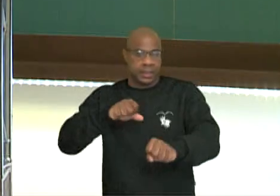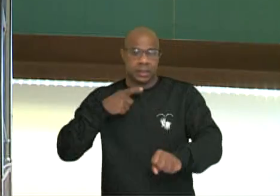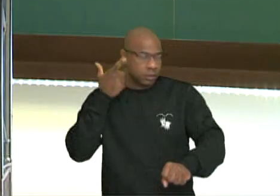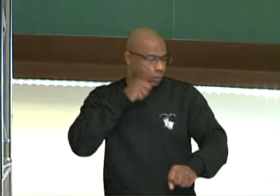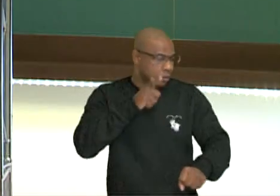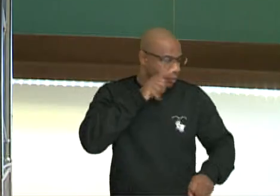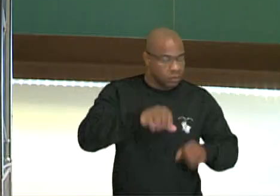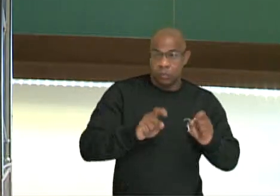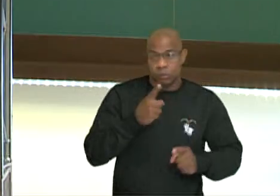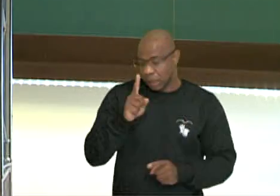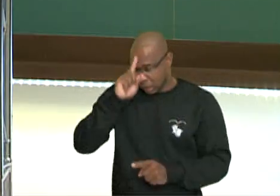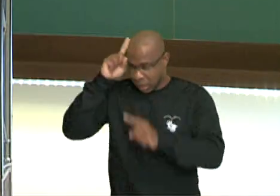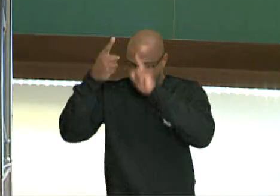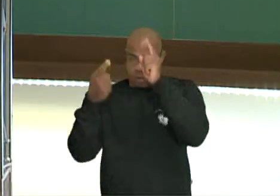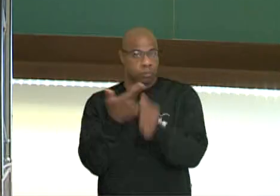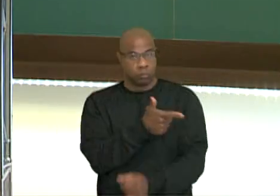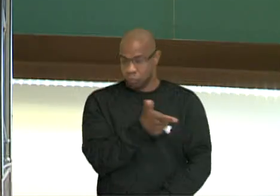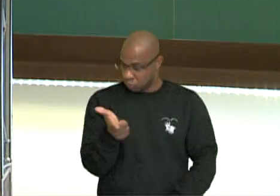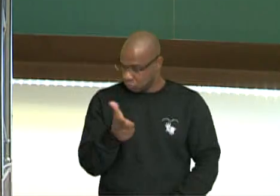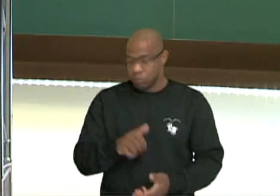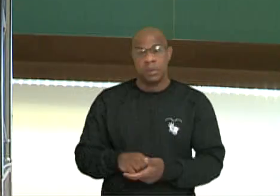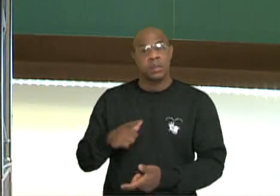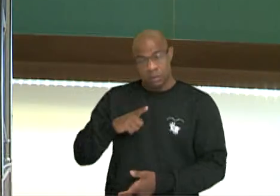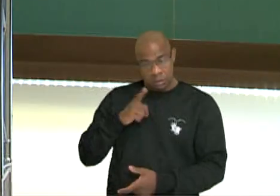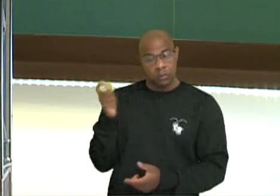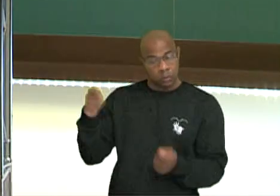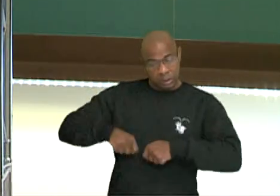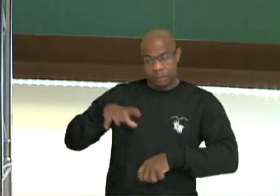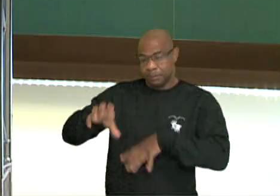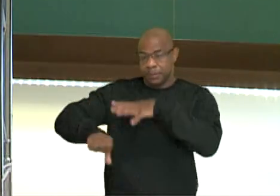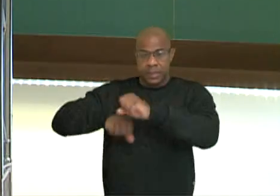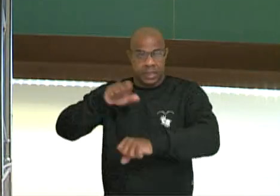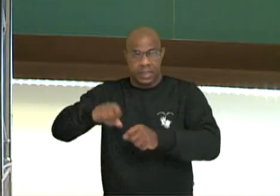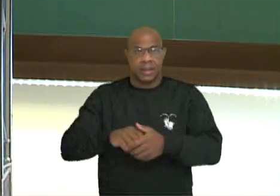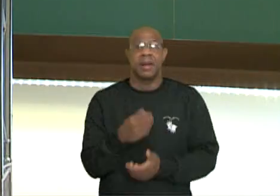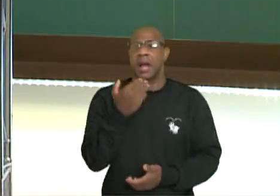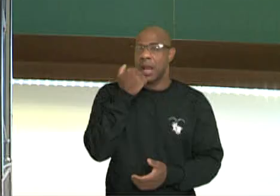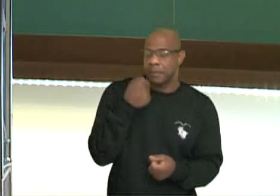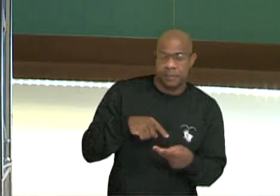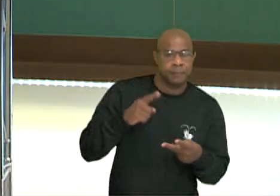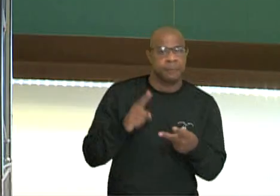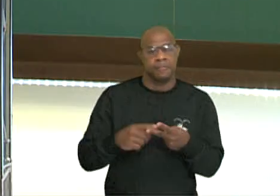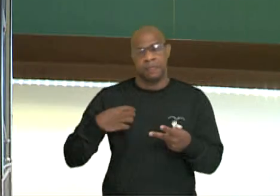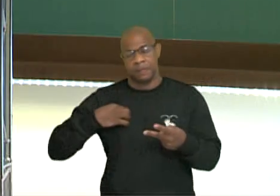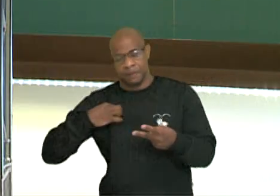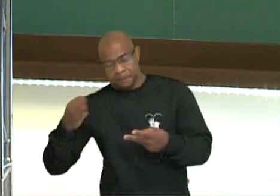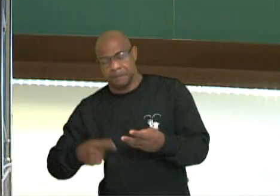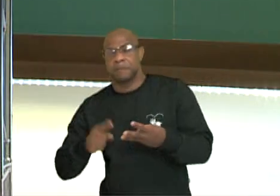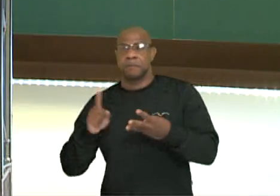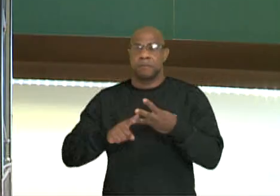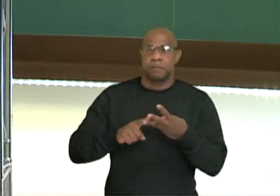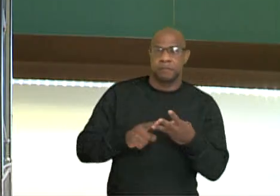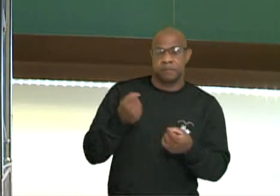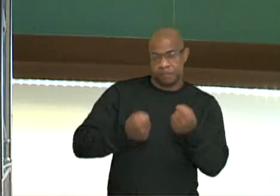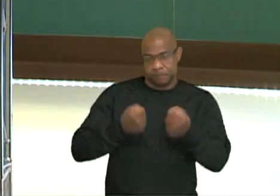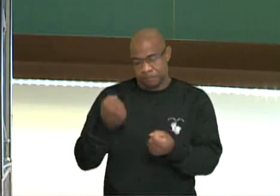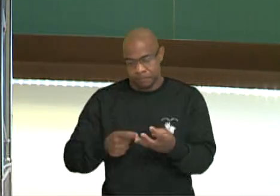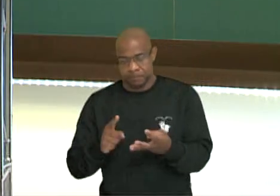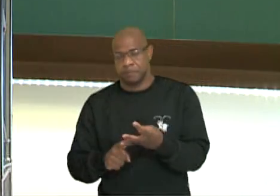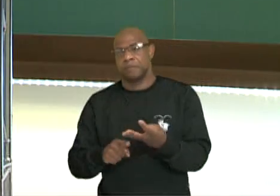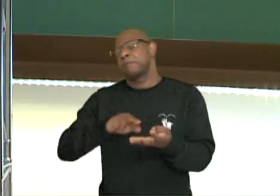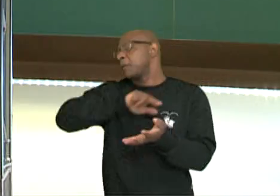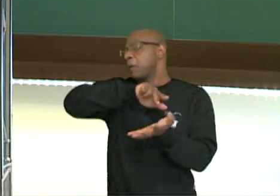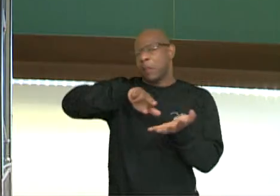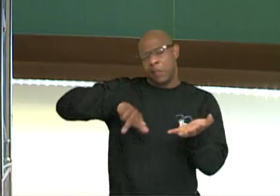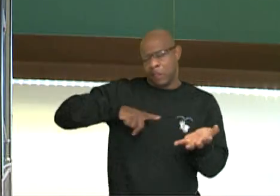mundo das ideias. Então, o que a gente for produzir aqui, alimentação, vestimenta, carro, automóveis,